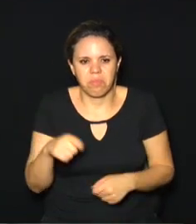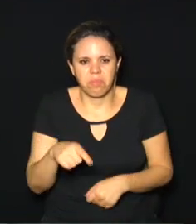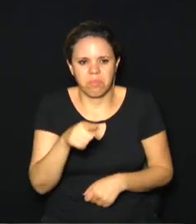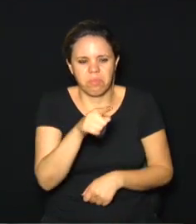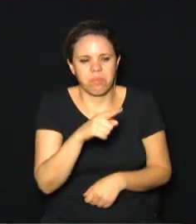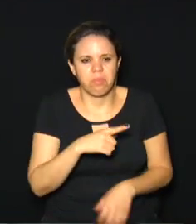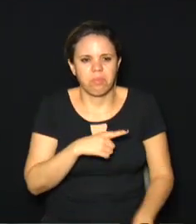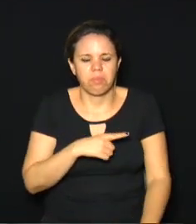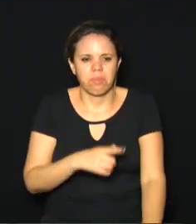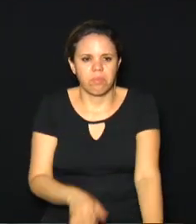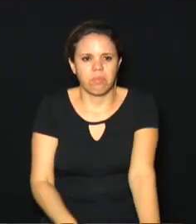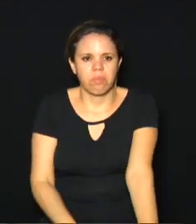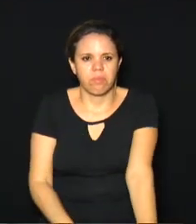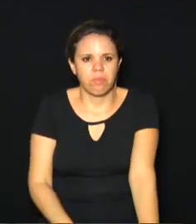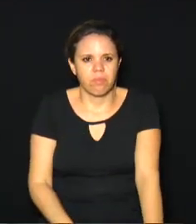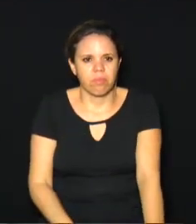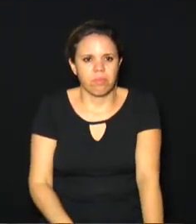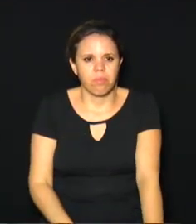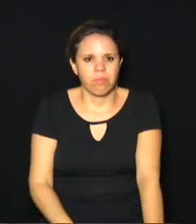está...